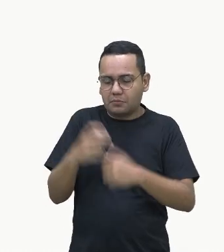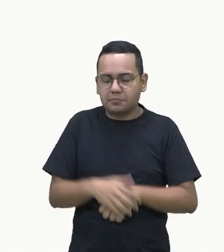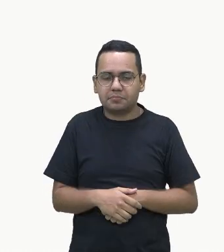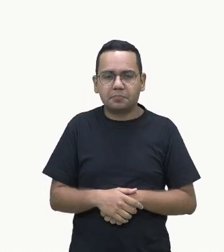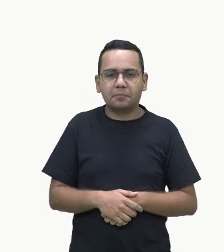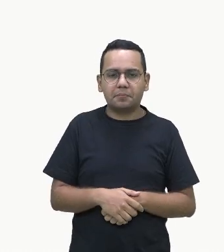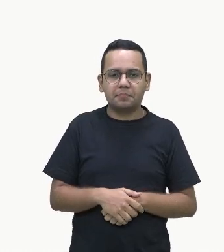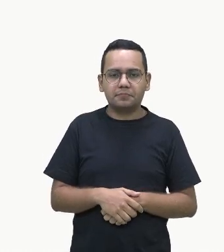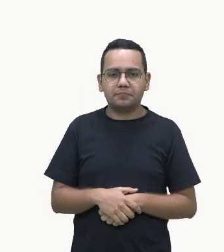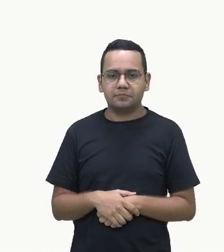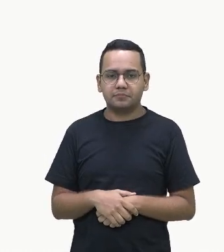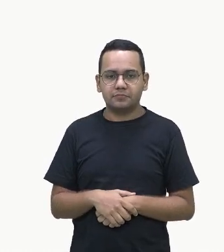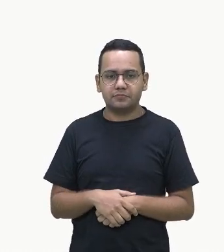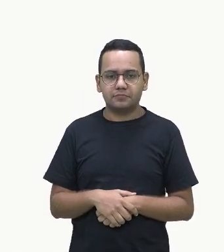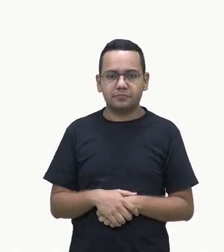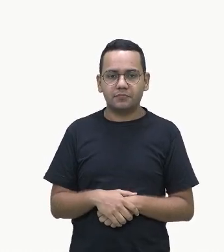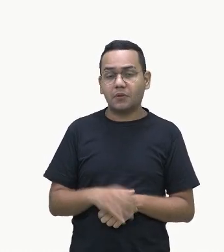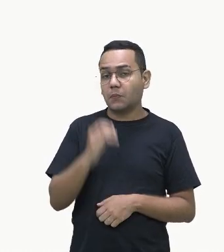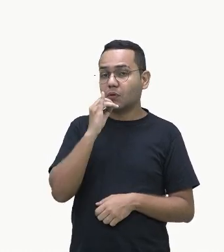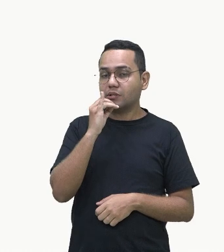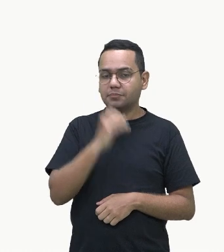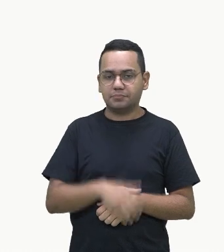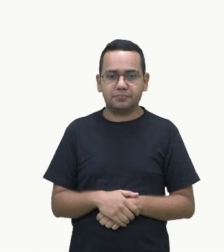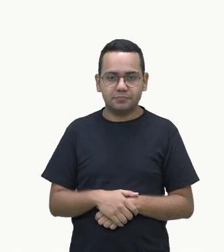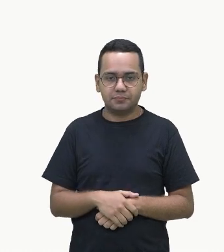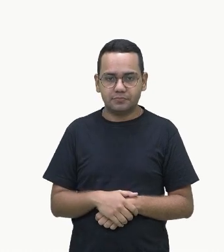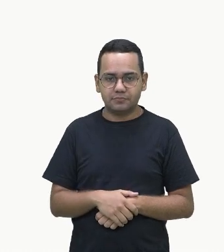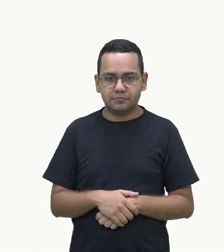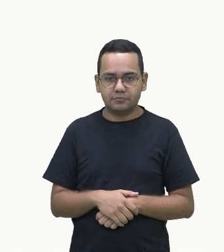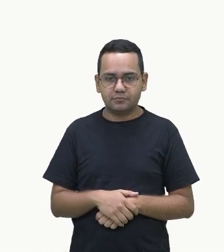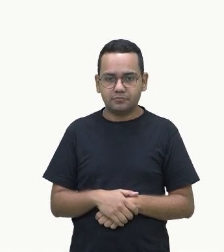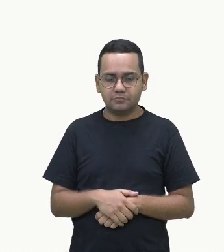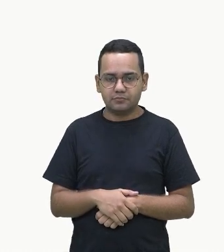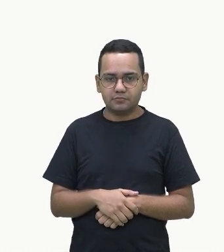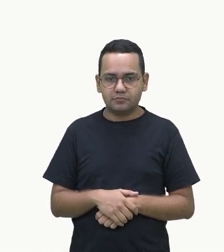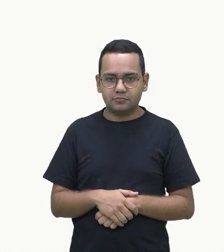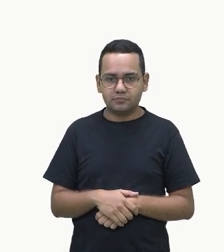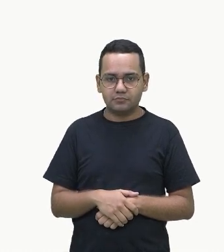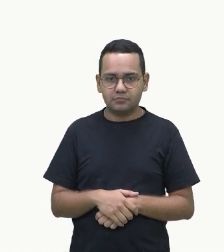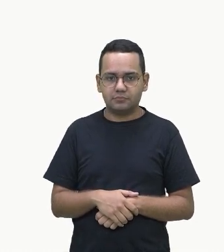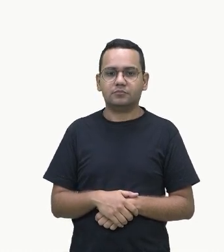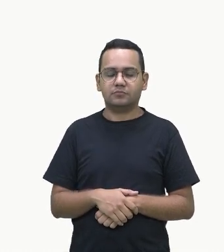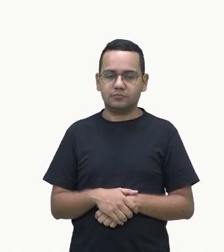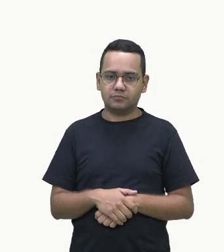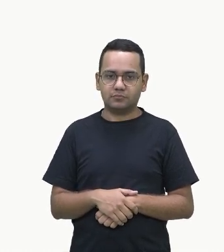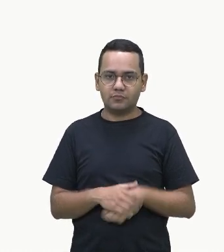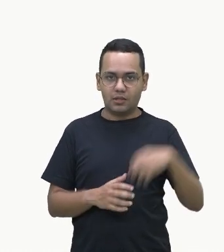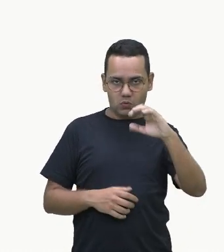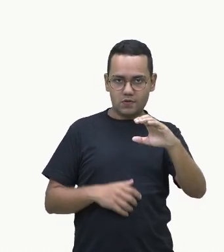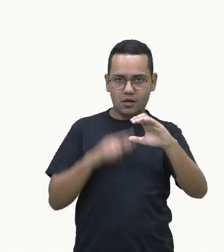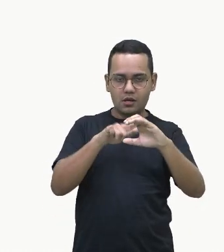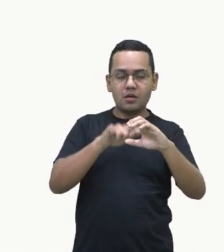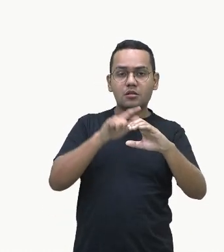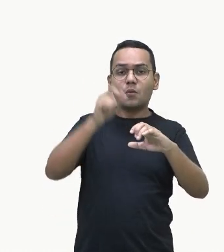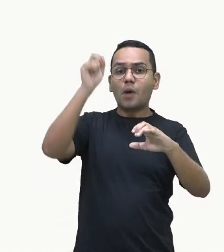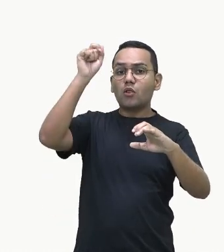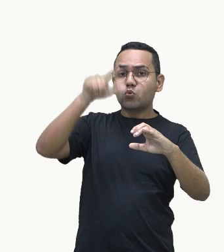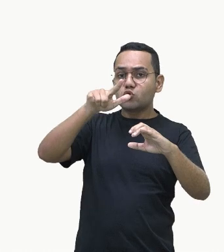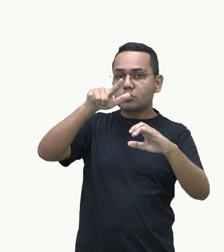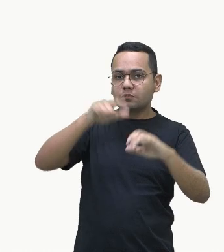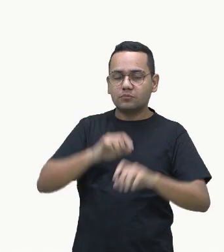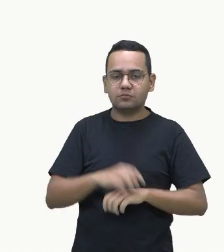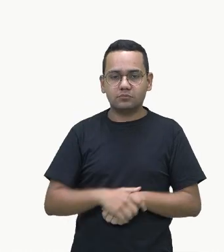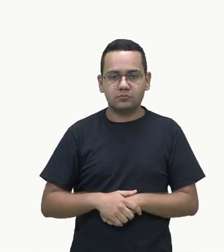imagine que vai ser projetada uma luz aqui em cima desse cateto, ó, pegando todo o cateto.